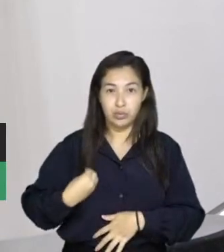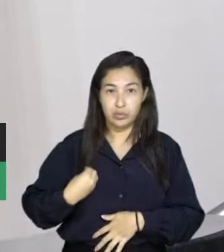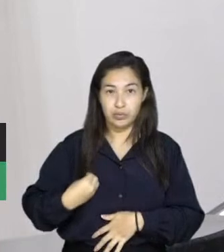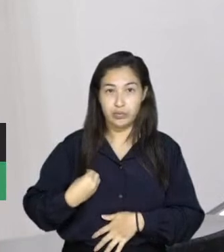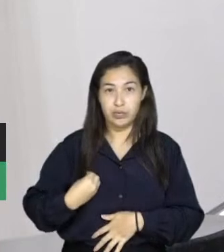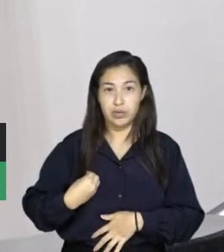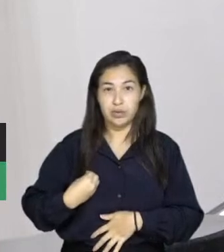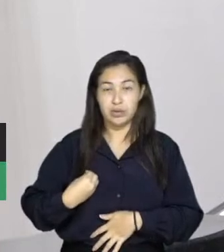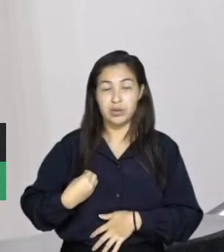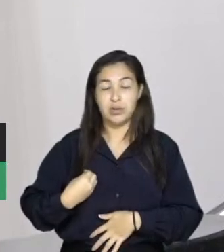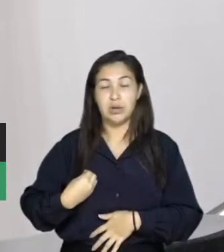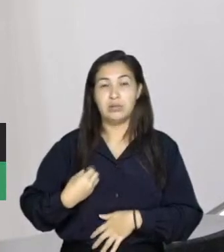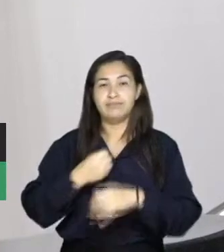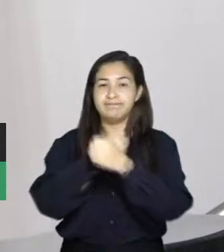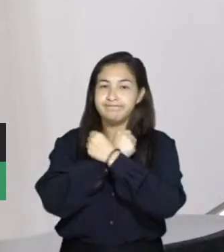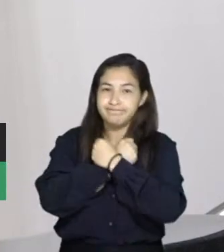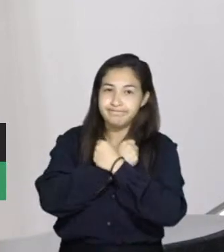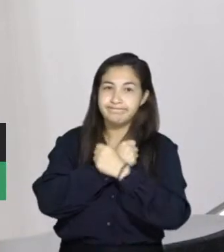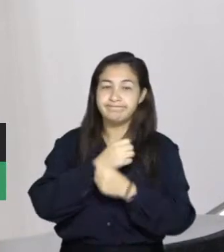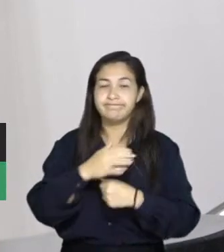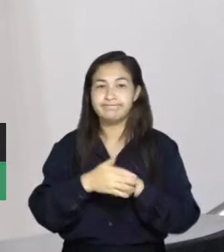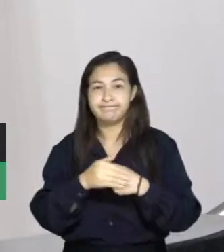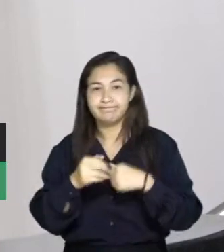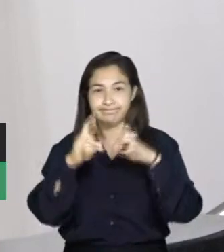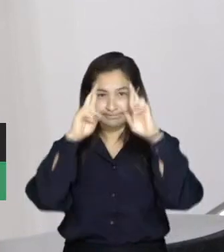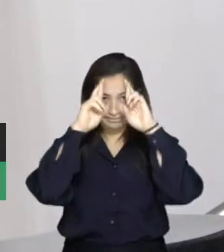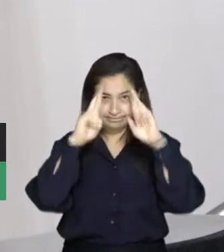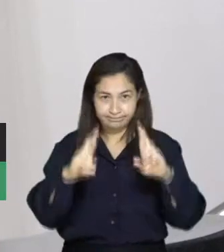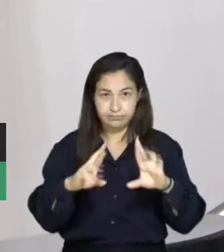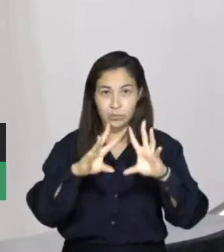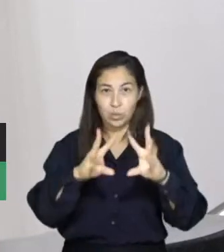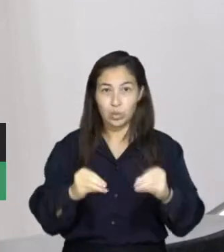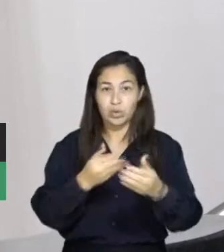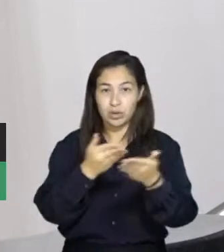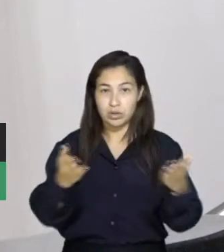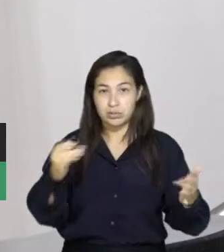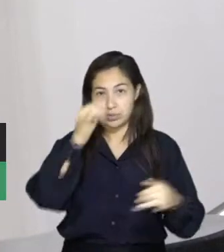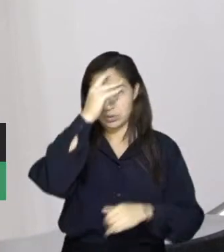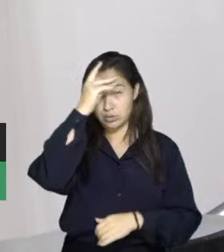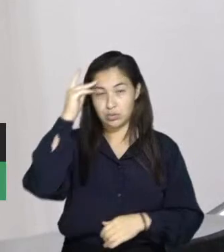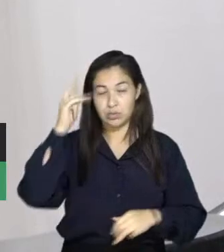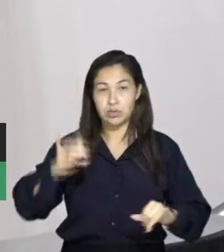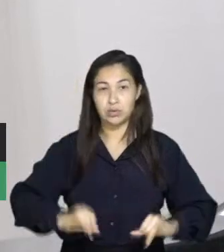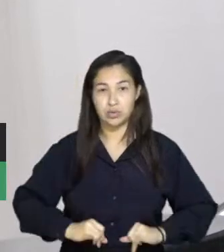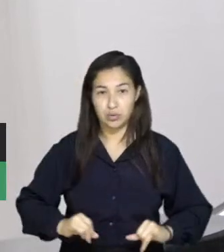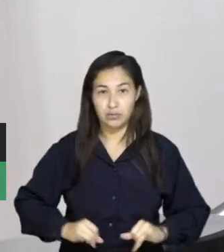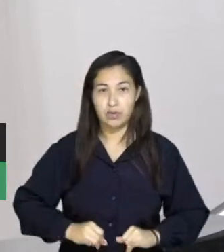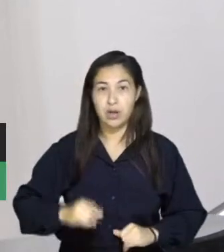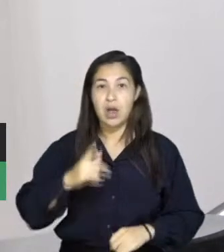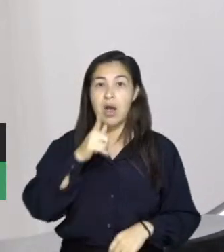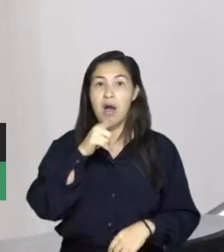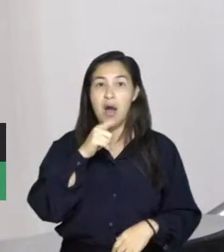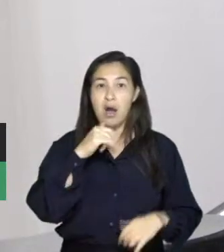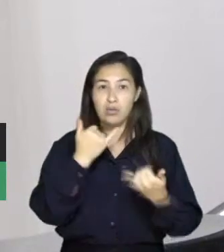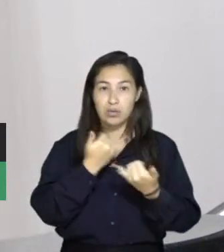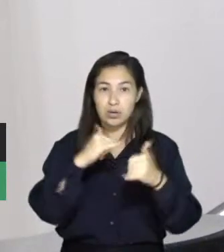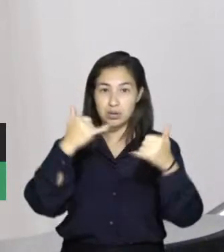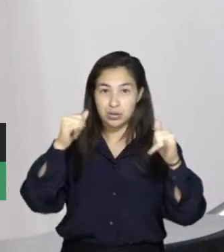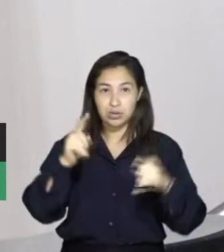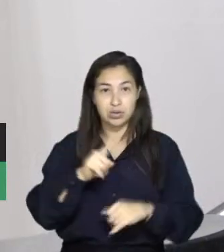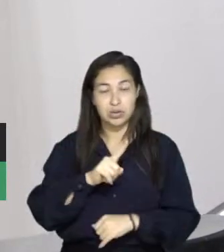carinho, o nosso respeito a todos os atingidos. Água e energia não são mercadoria.